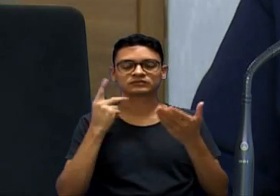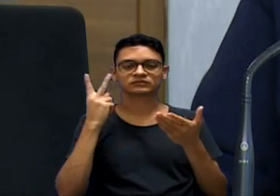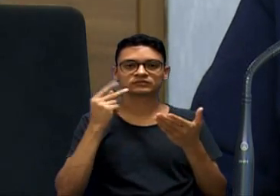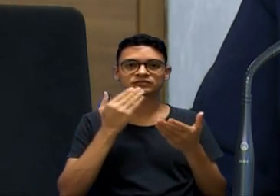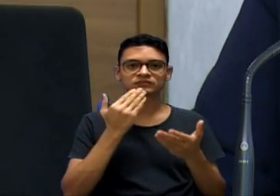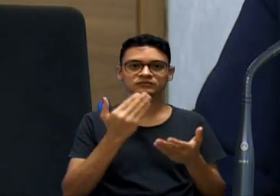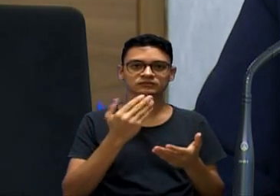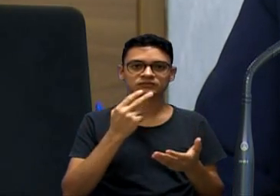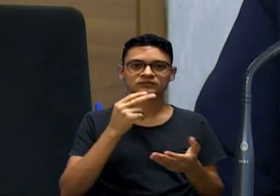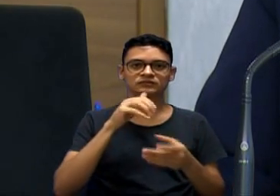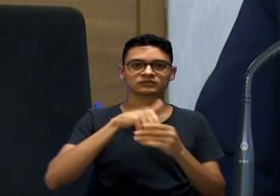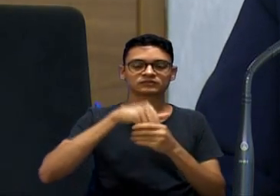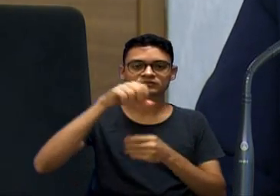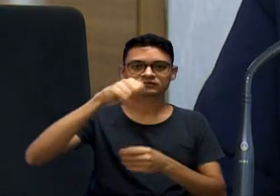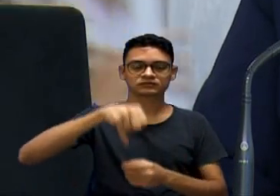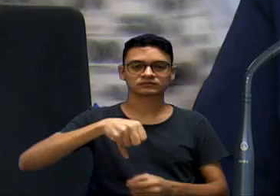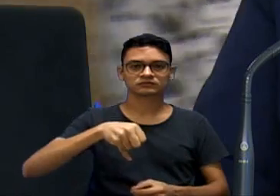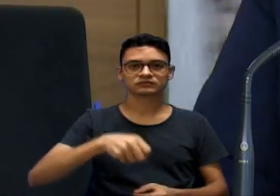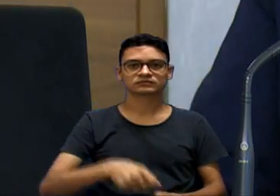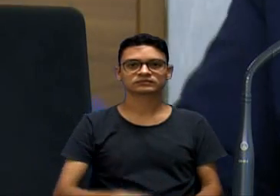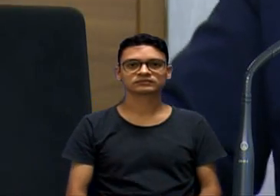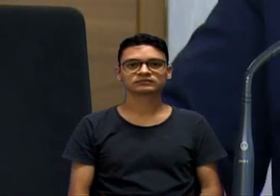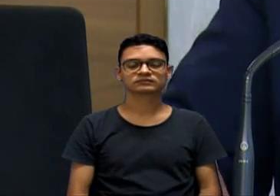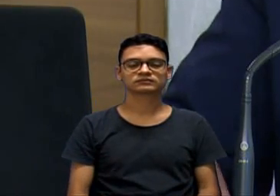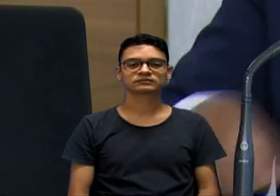voto sim, senhores vereadores.